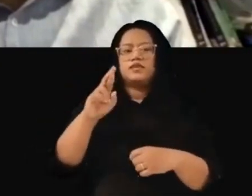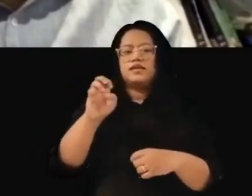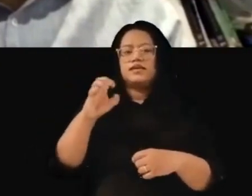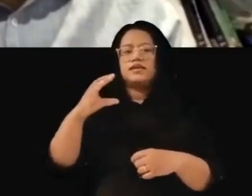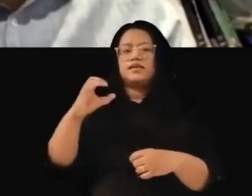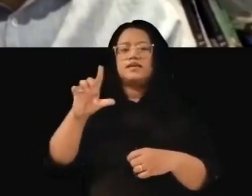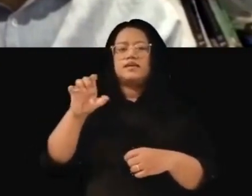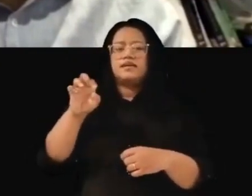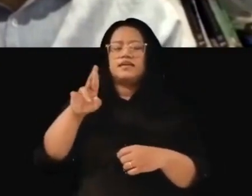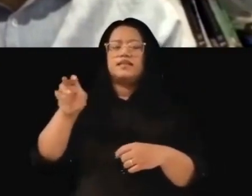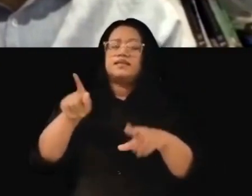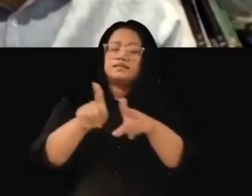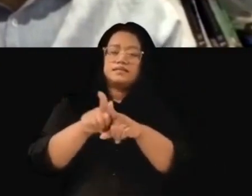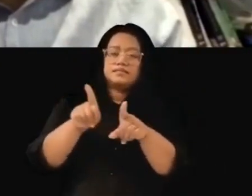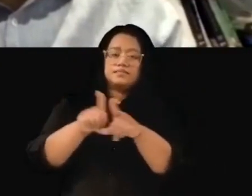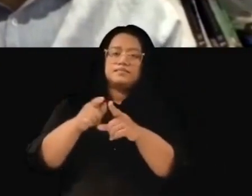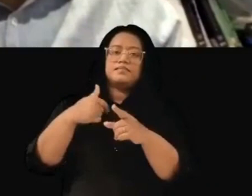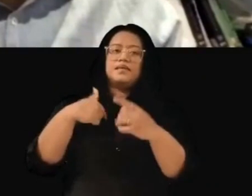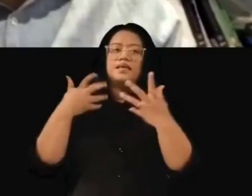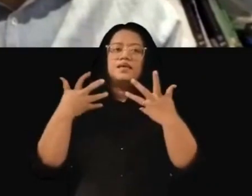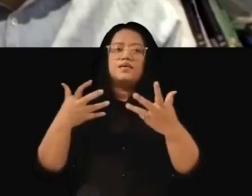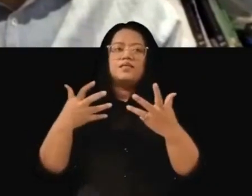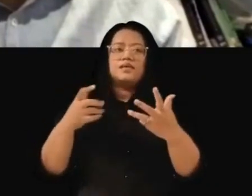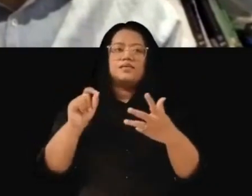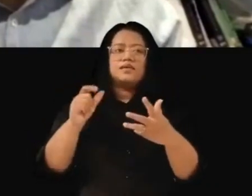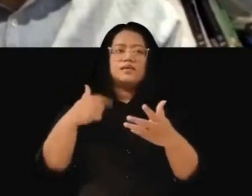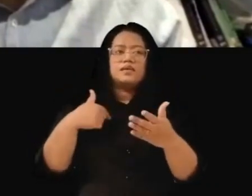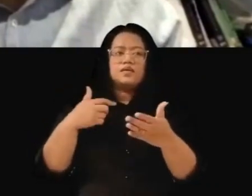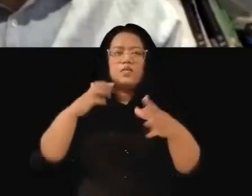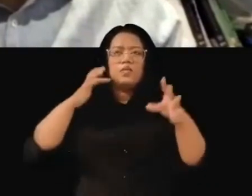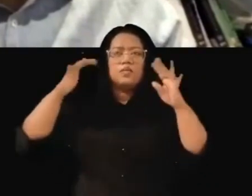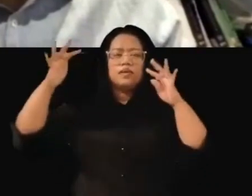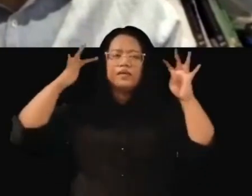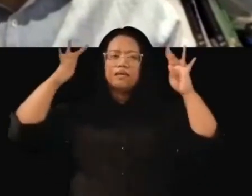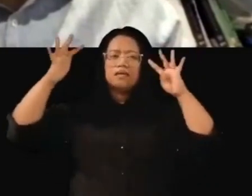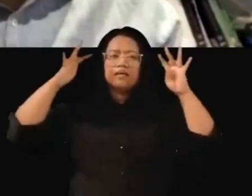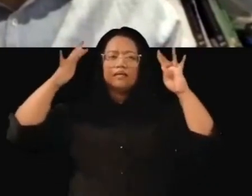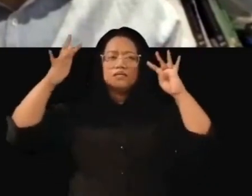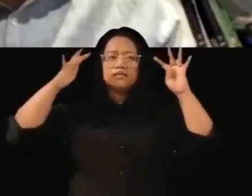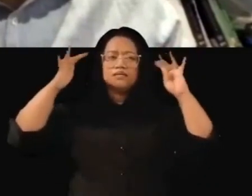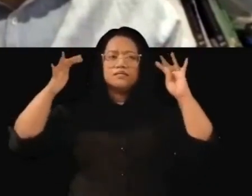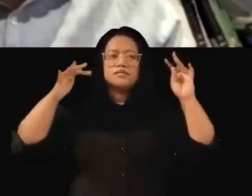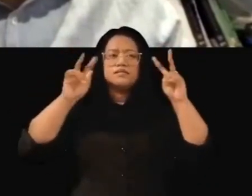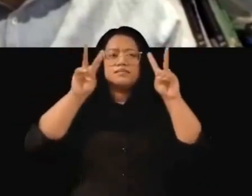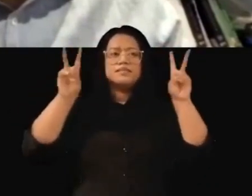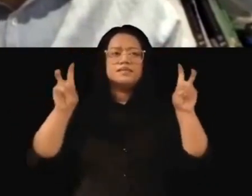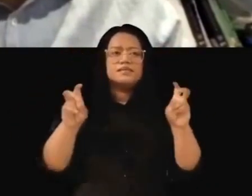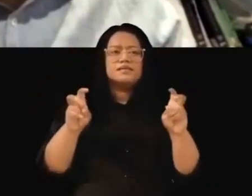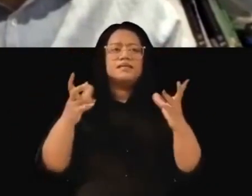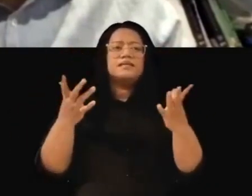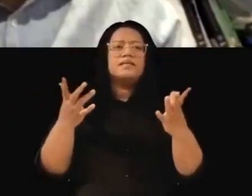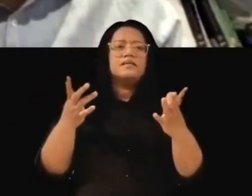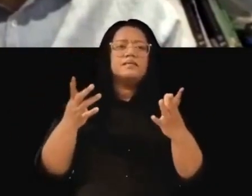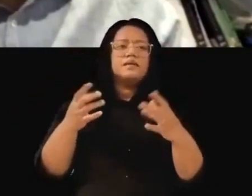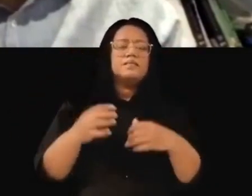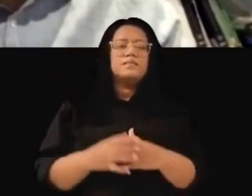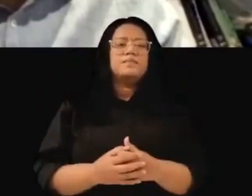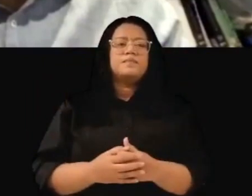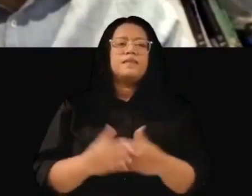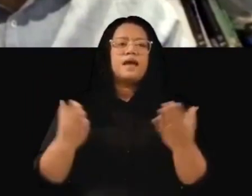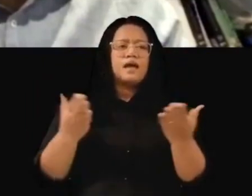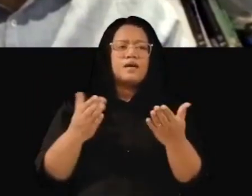colocam. E eu gostaria... Bom, eu comecei a refletir sobre esse documentário, agora aqui